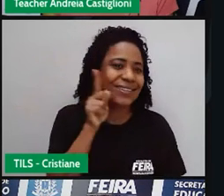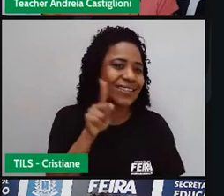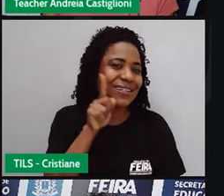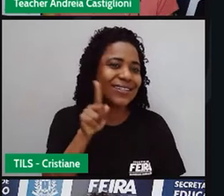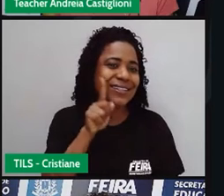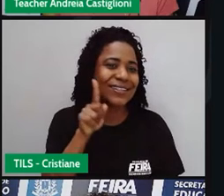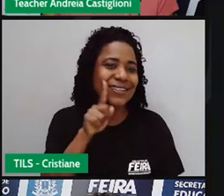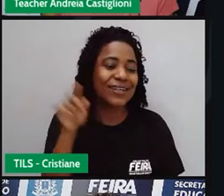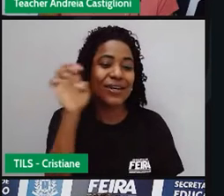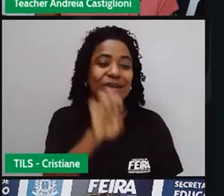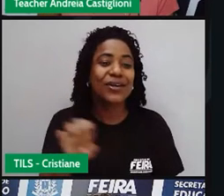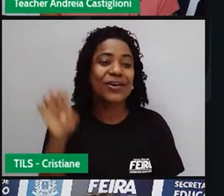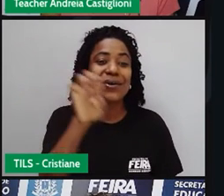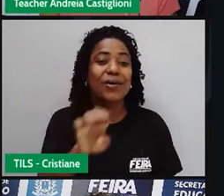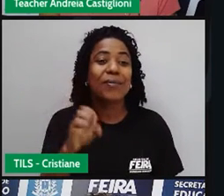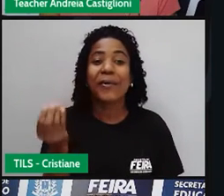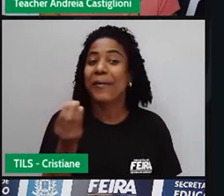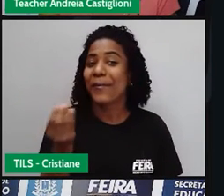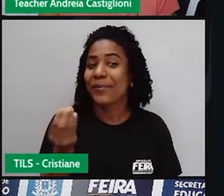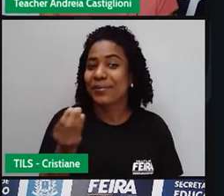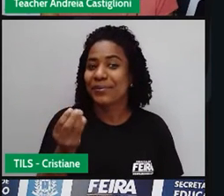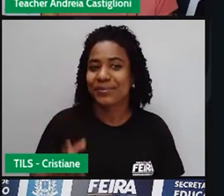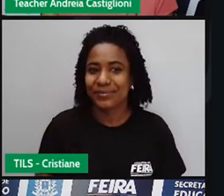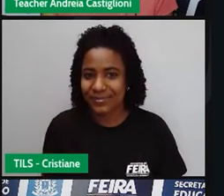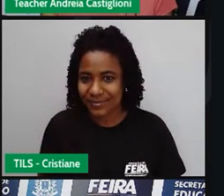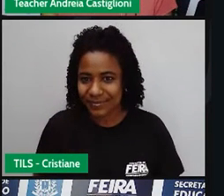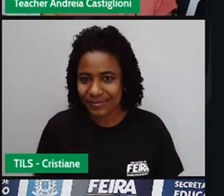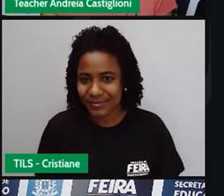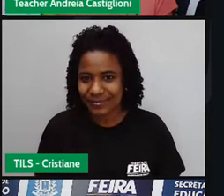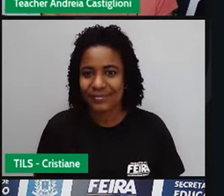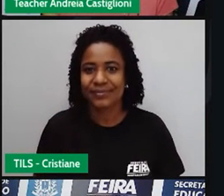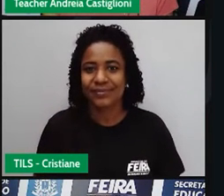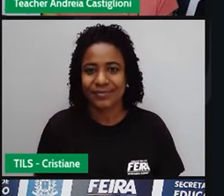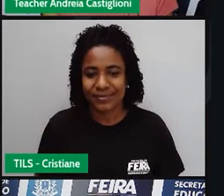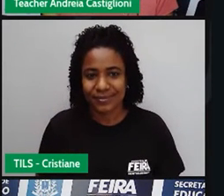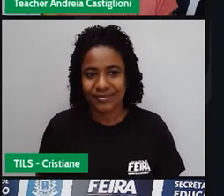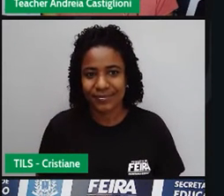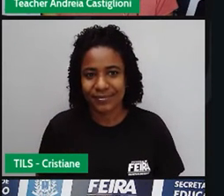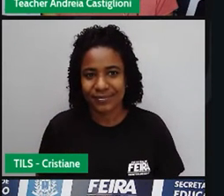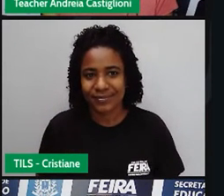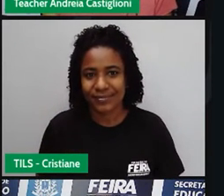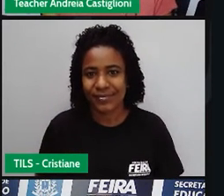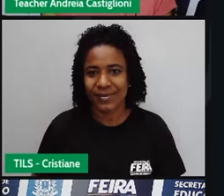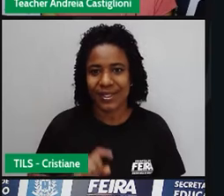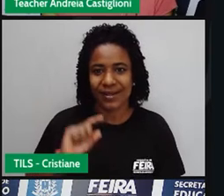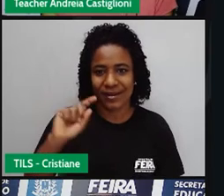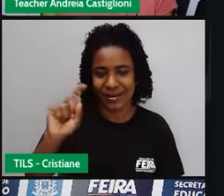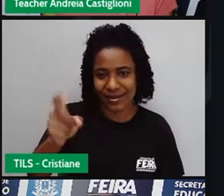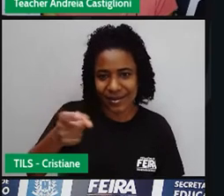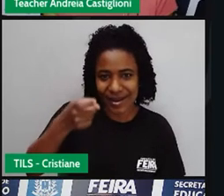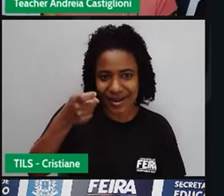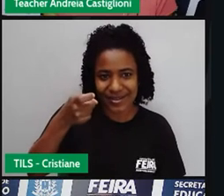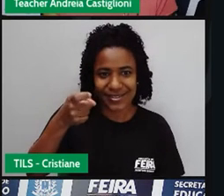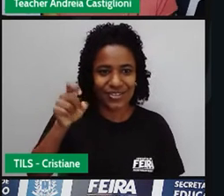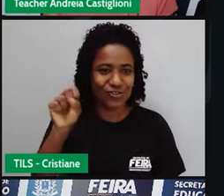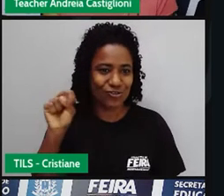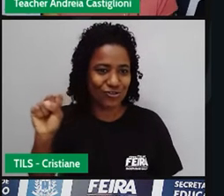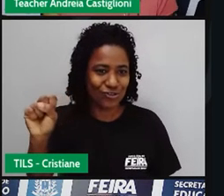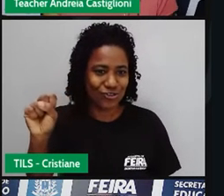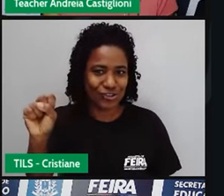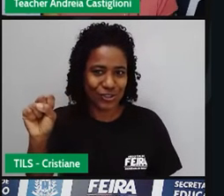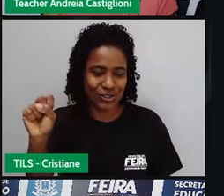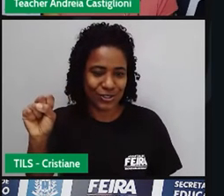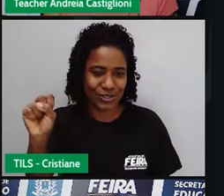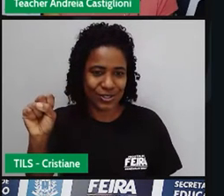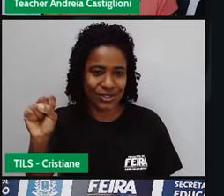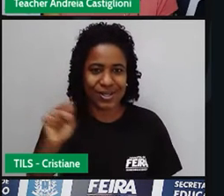regulamento E ele se chama Extra esmalte a gente vai usar